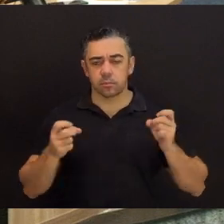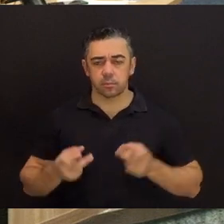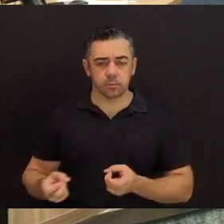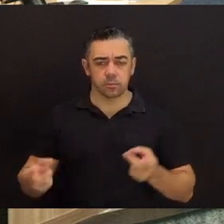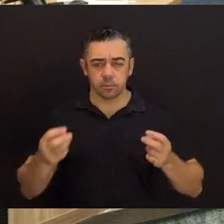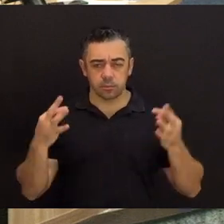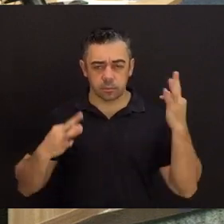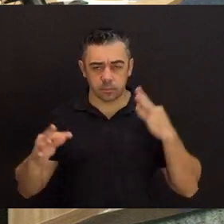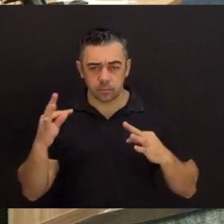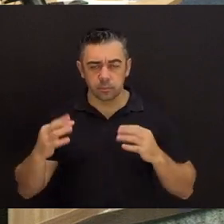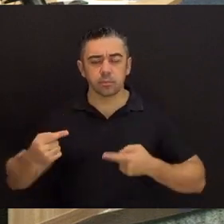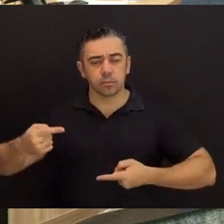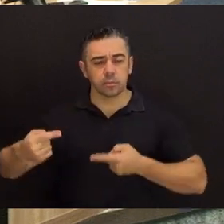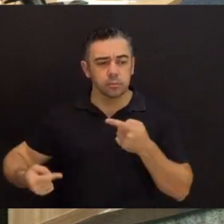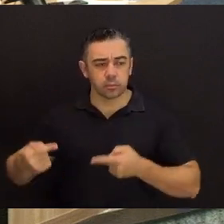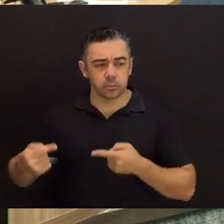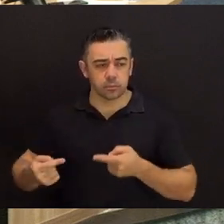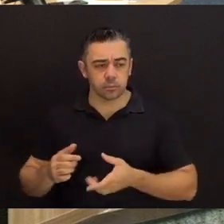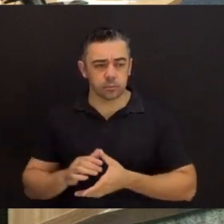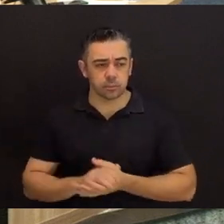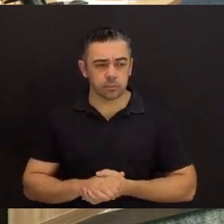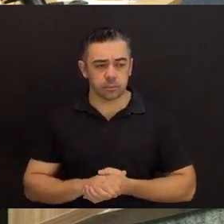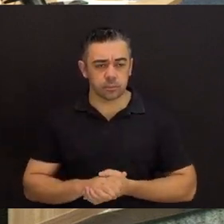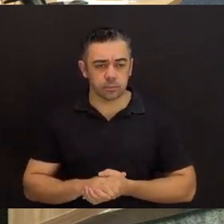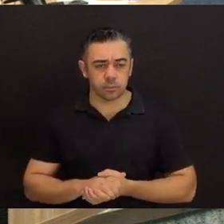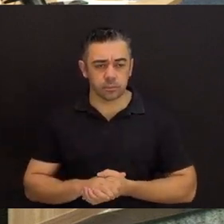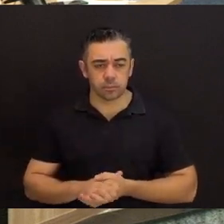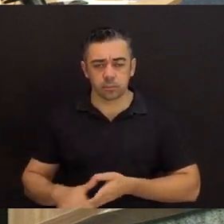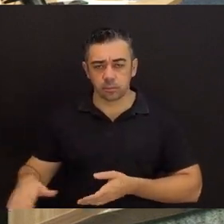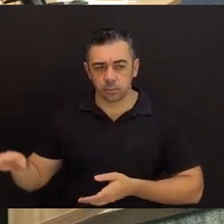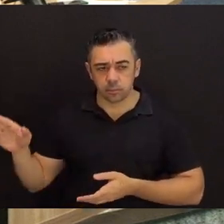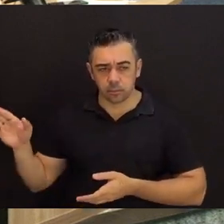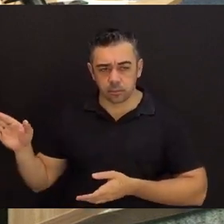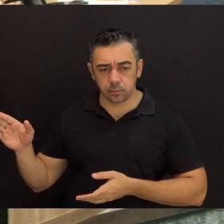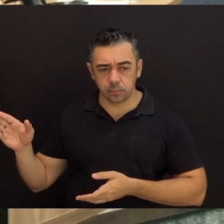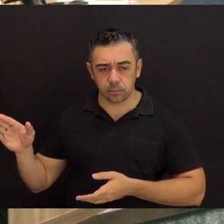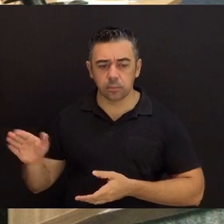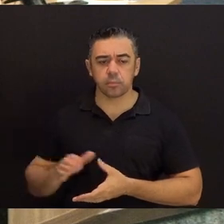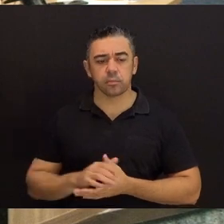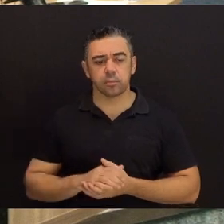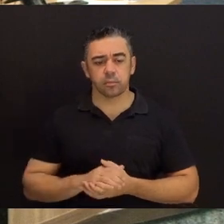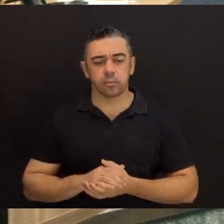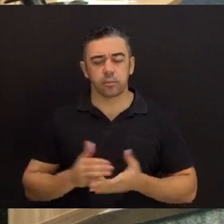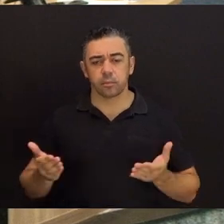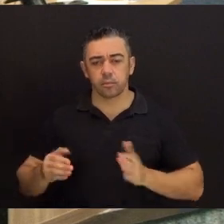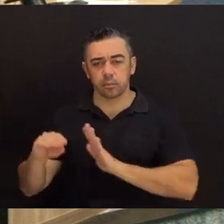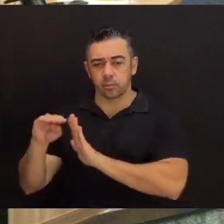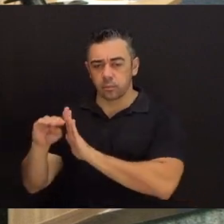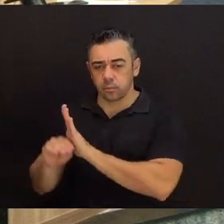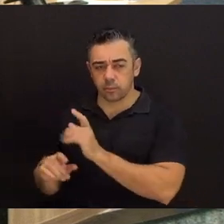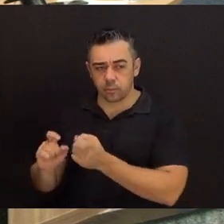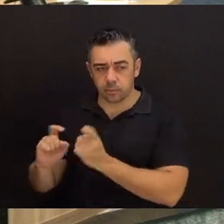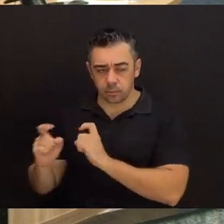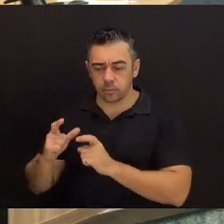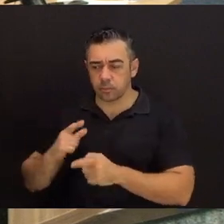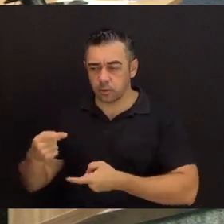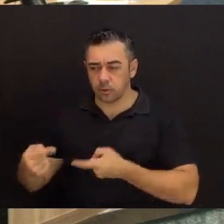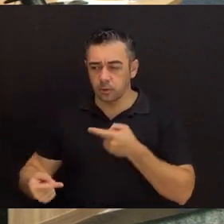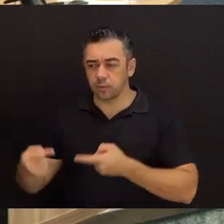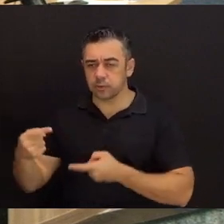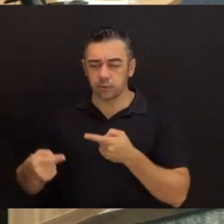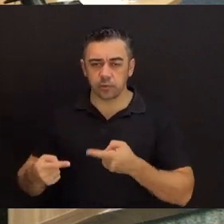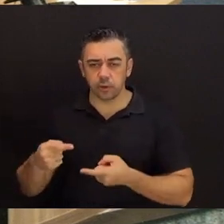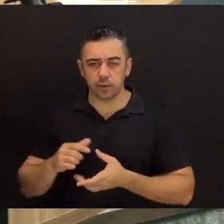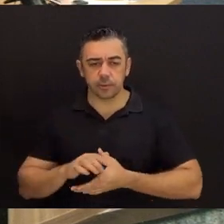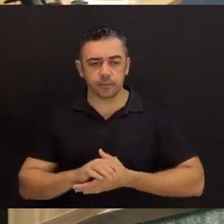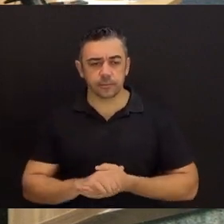colocamos em discussão uma palavra Vai para a ordem do dia pois haverá discussão